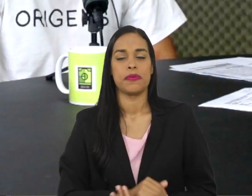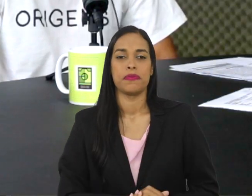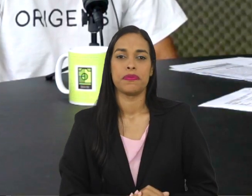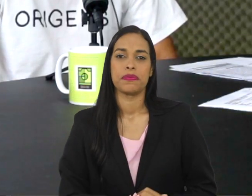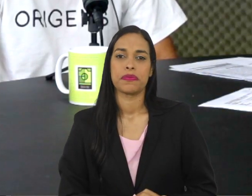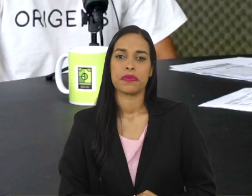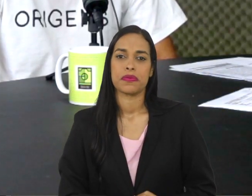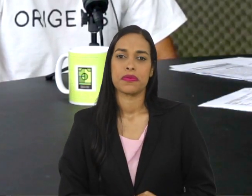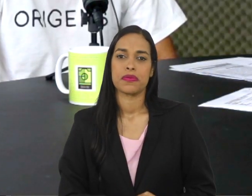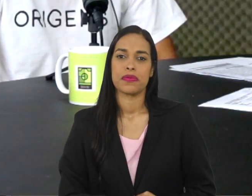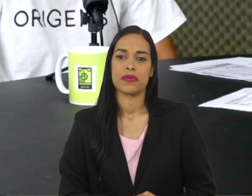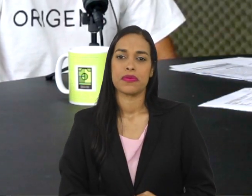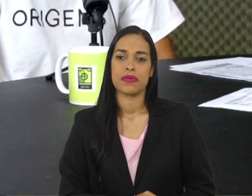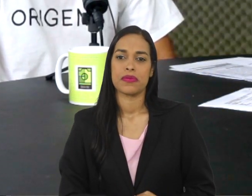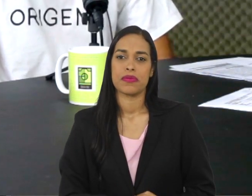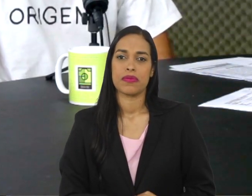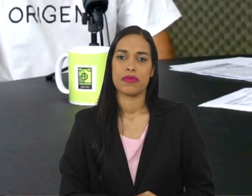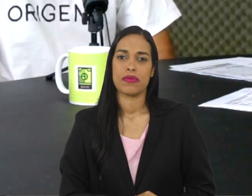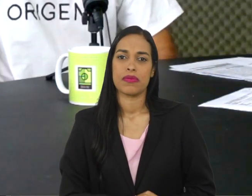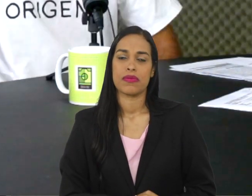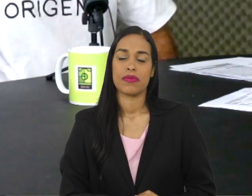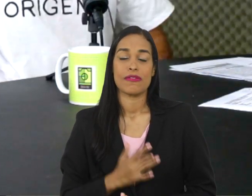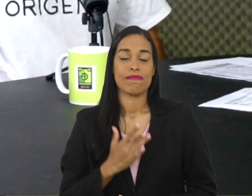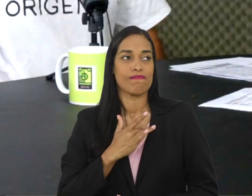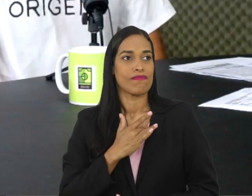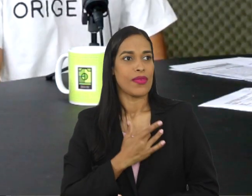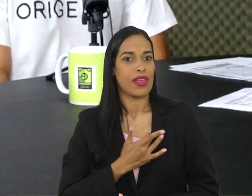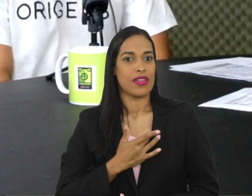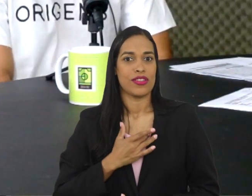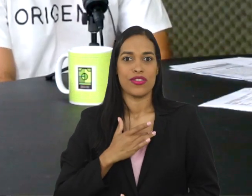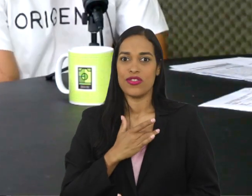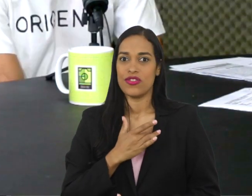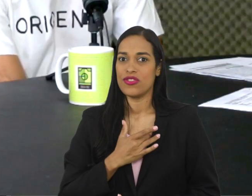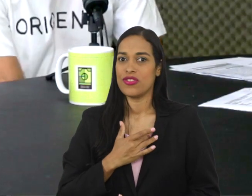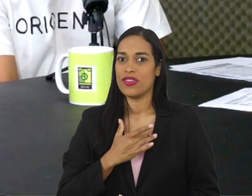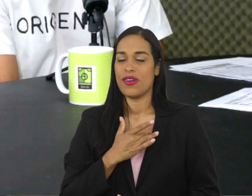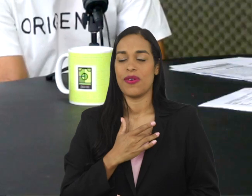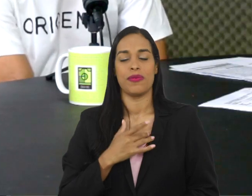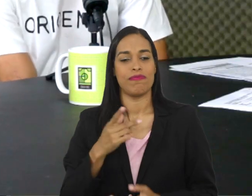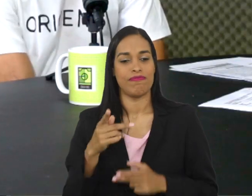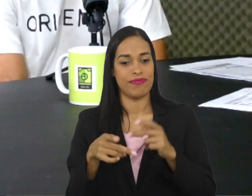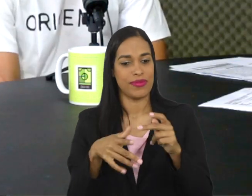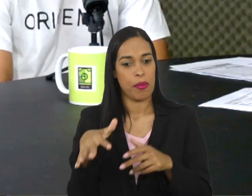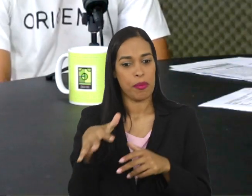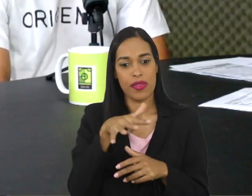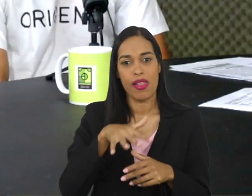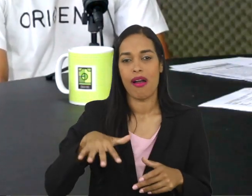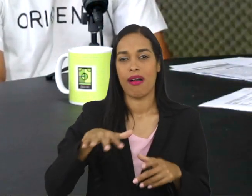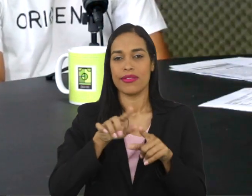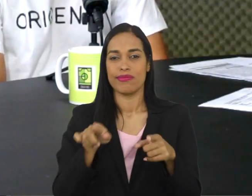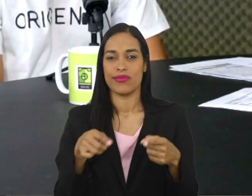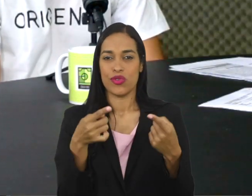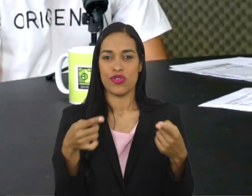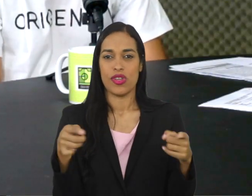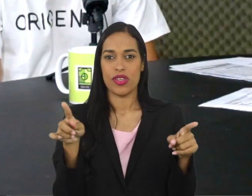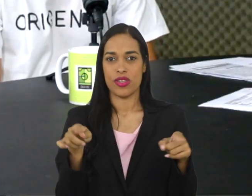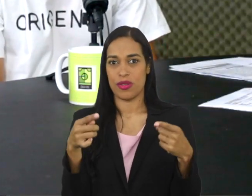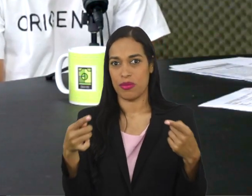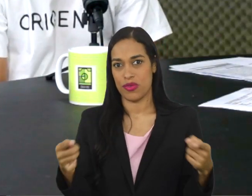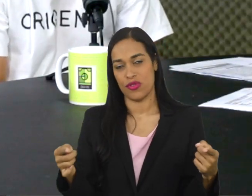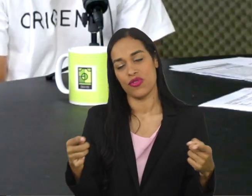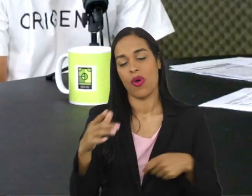fui já tocado pela paixão dos ritmos populares. E com o